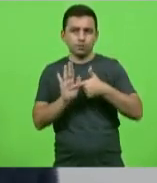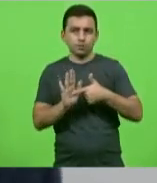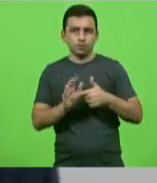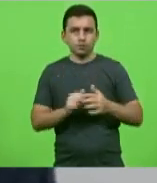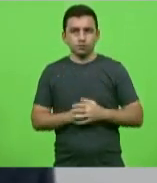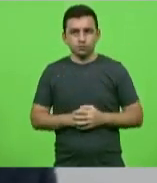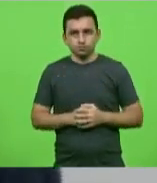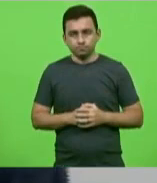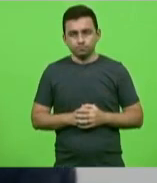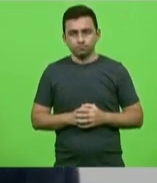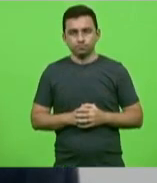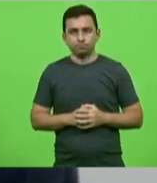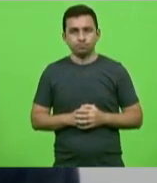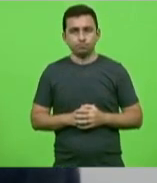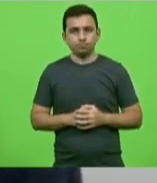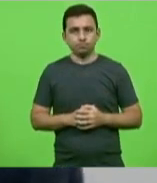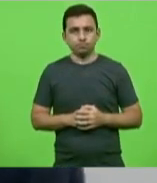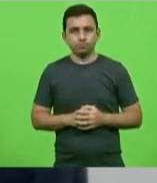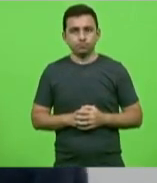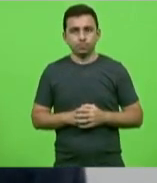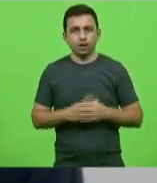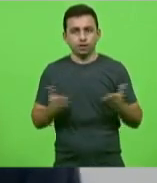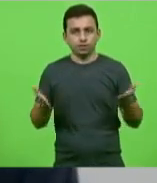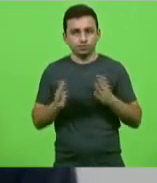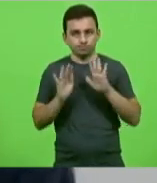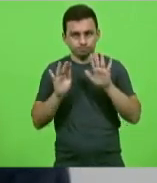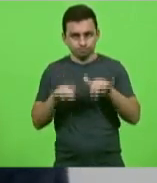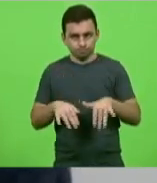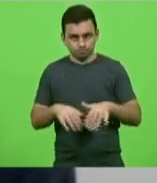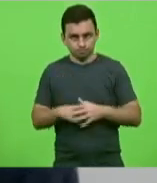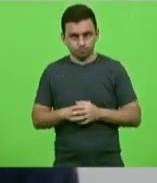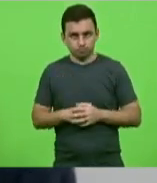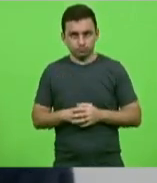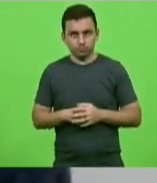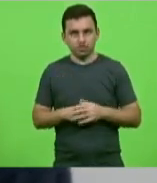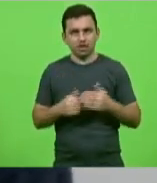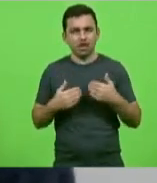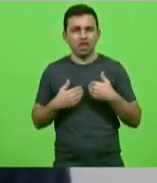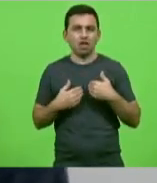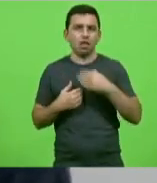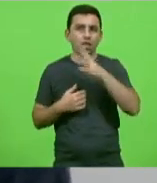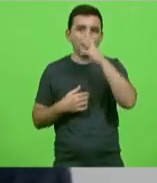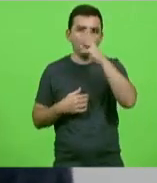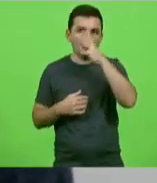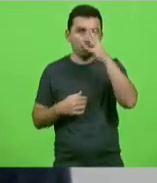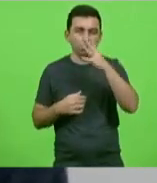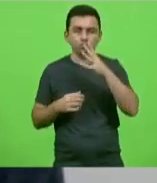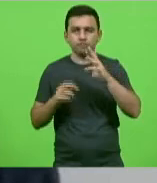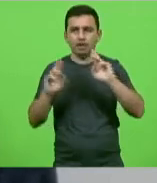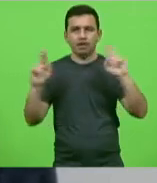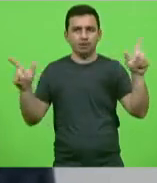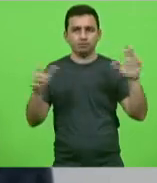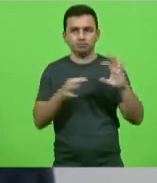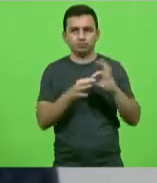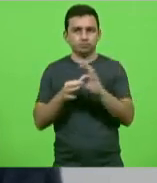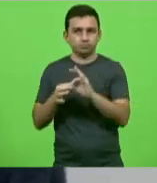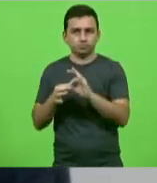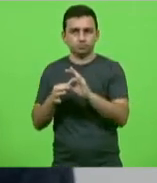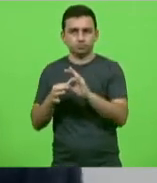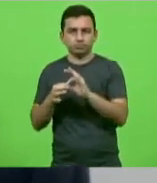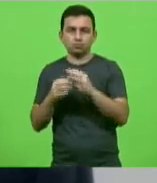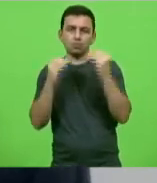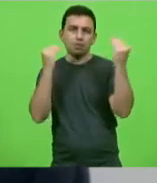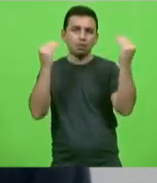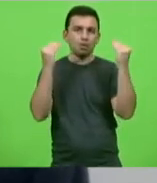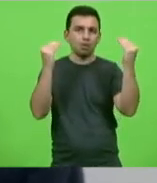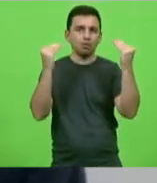Por tudo quanto posto, concluo. Não faço aqui conjecturas fora do contexto, tampouco trago simples